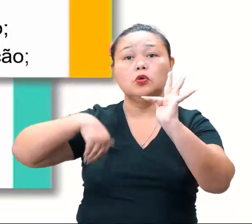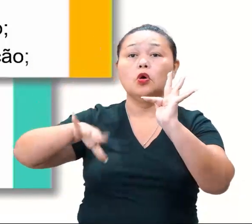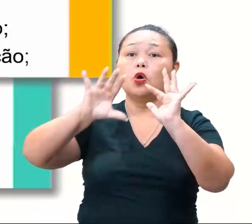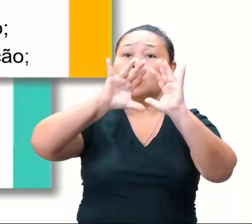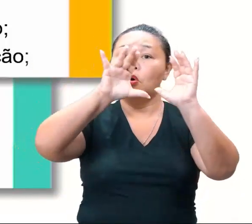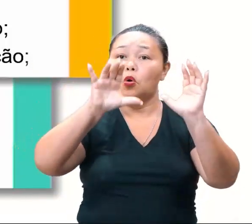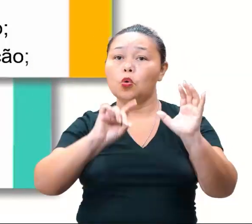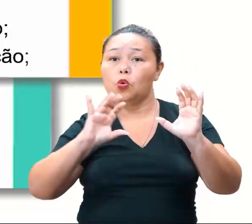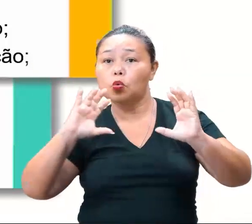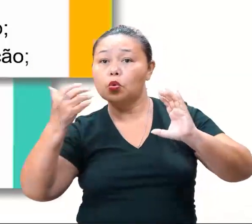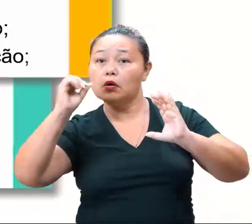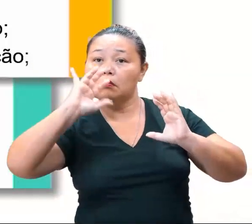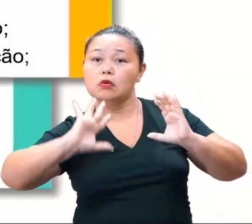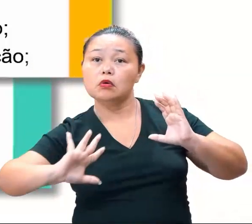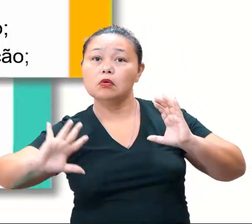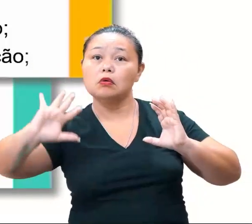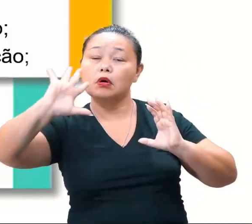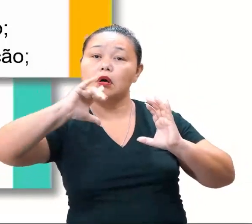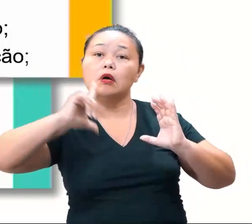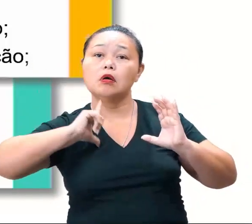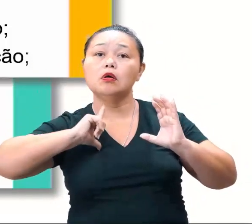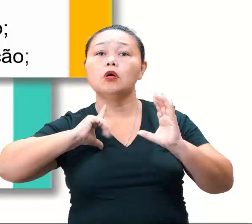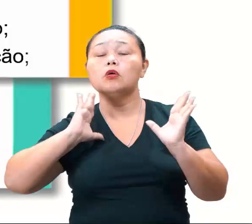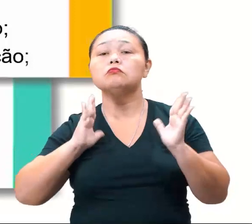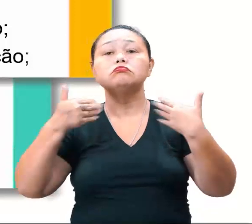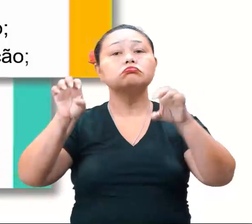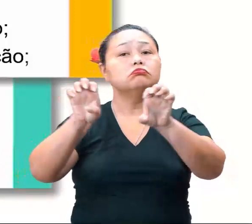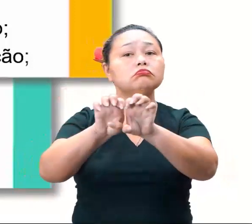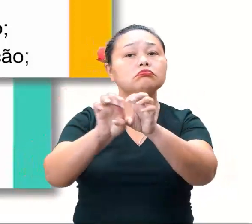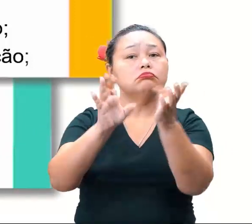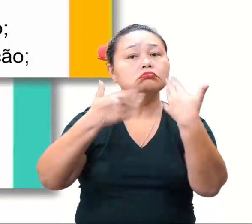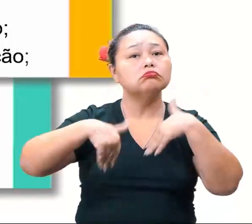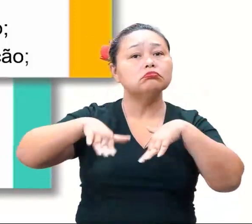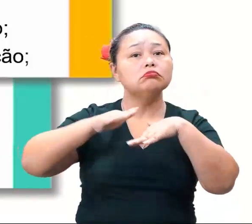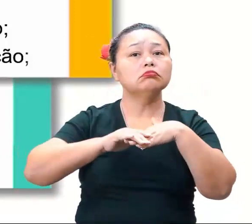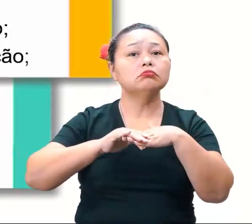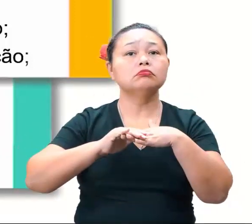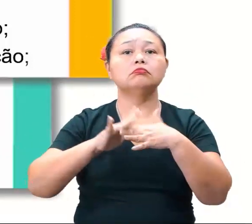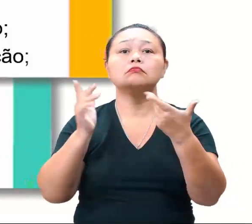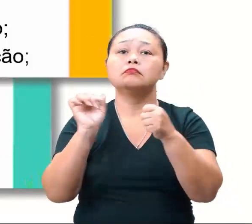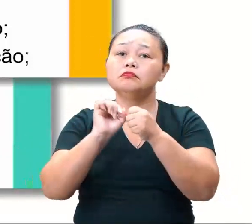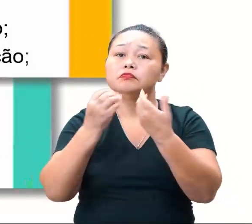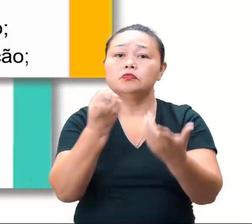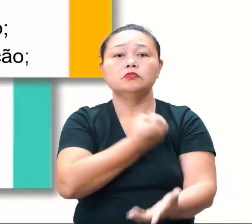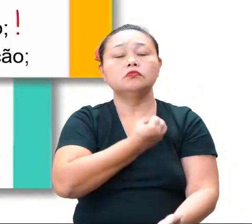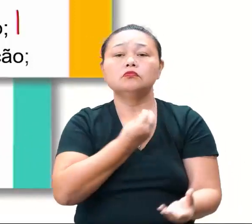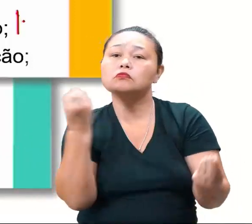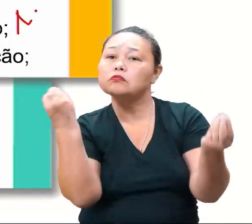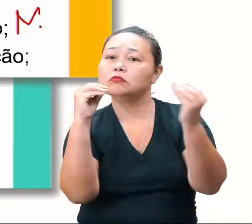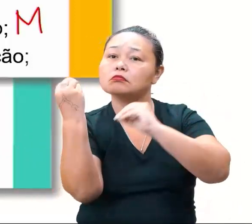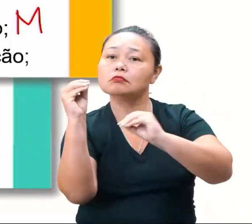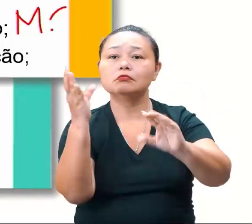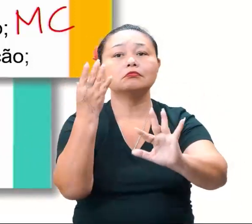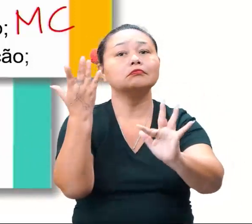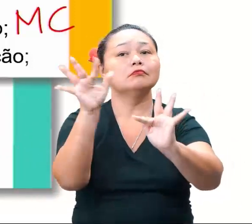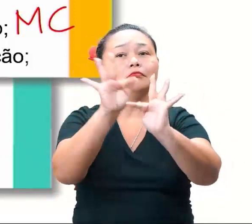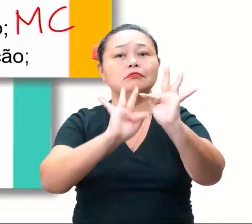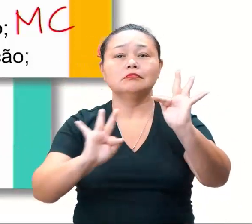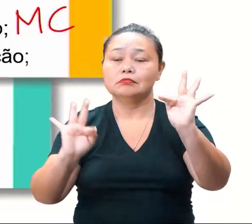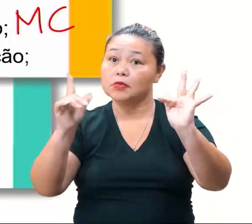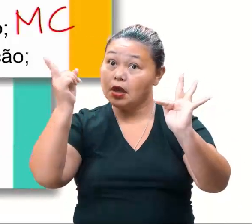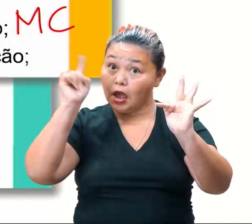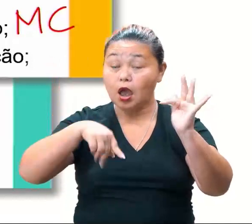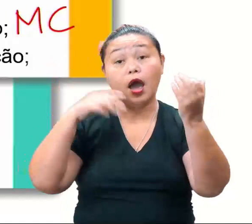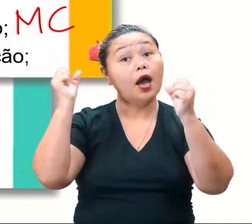contradomínio e imagem. Também vamos definir por equações matemáticas a parte do valor numérico, ou seja, a nossa máquina de